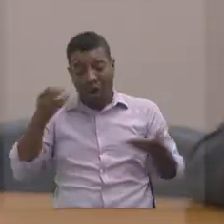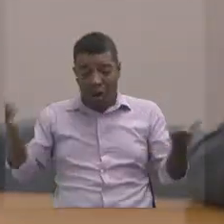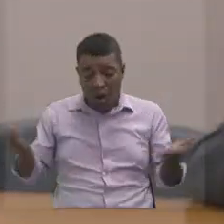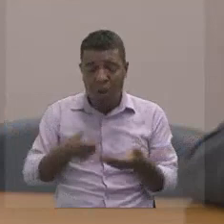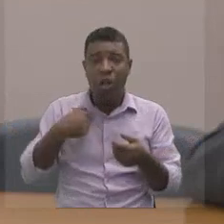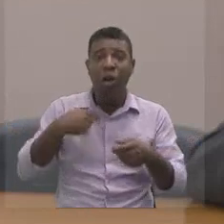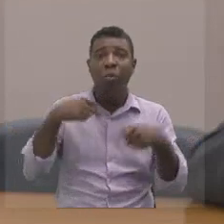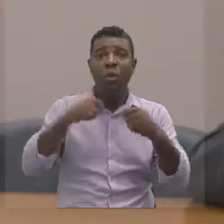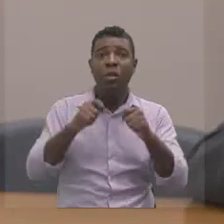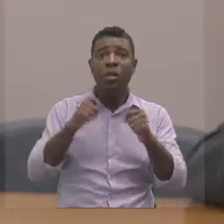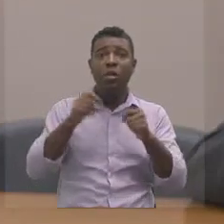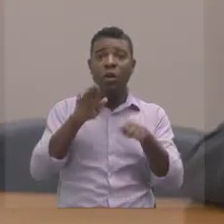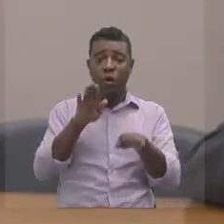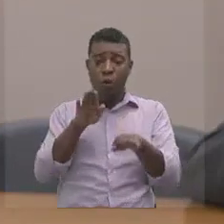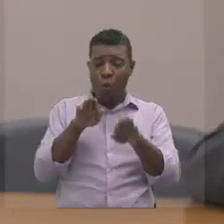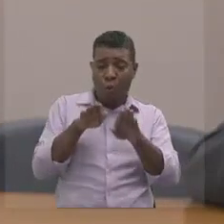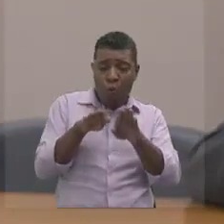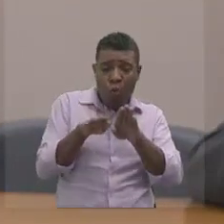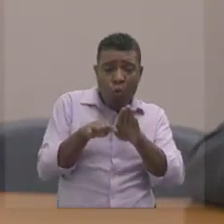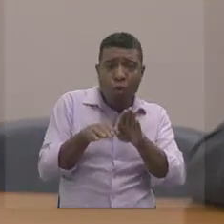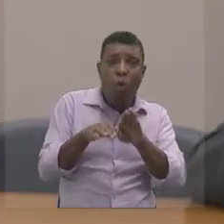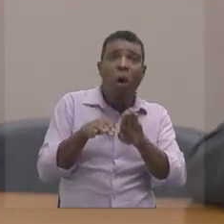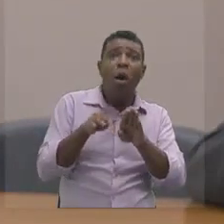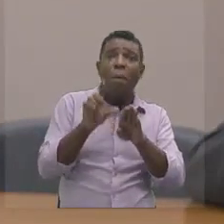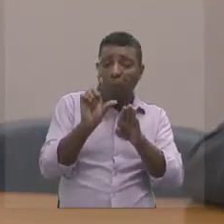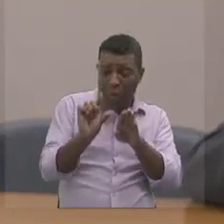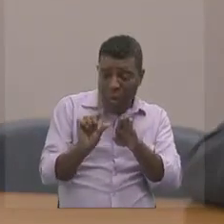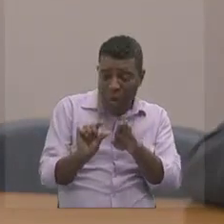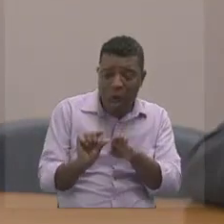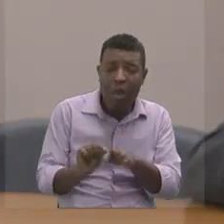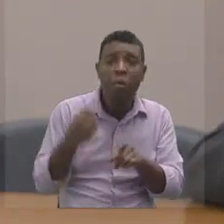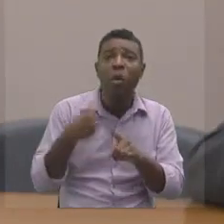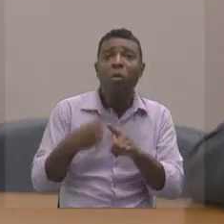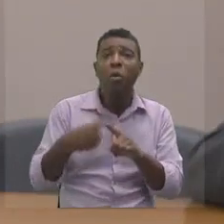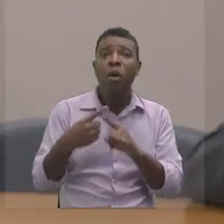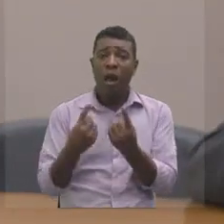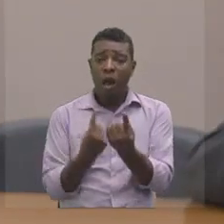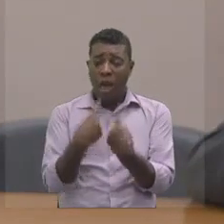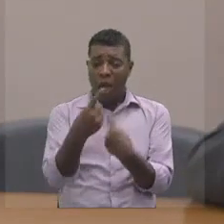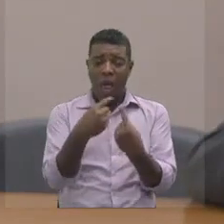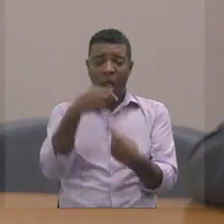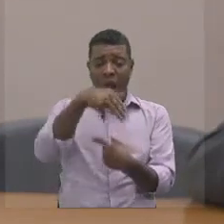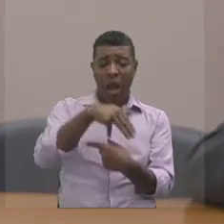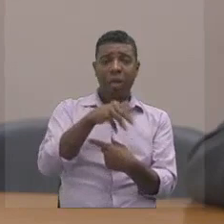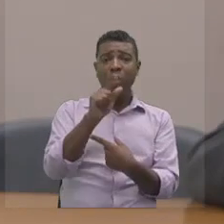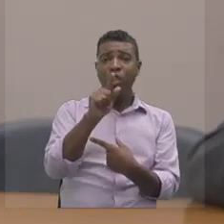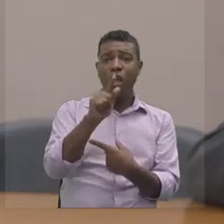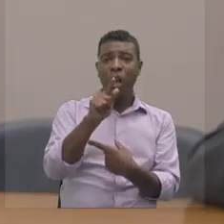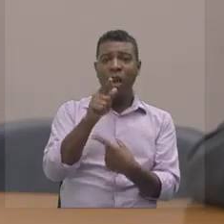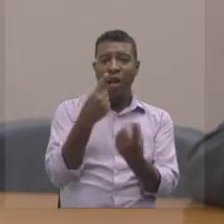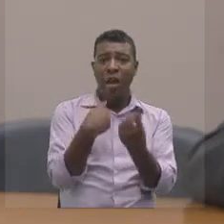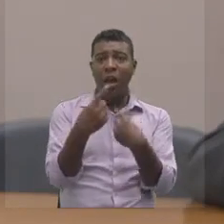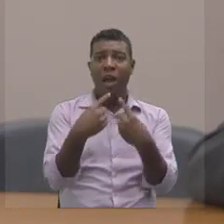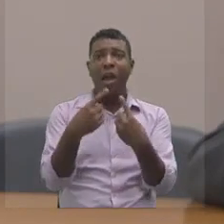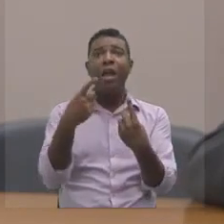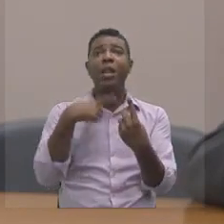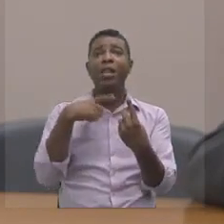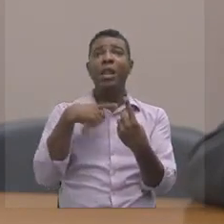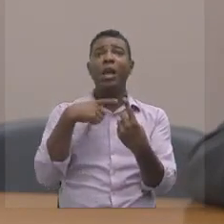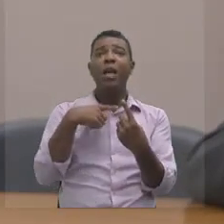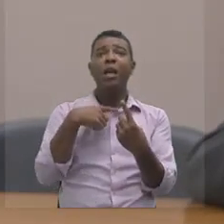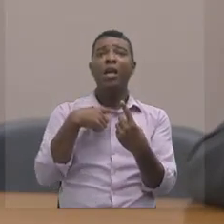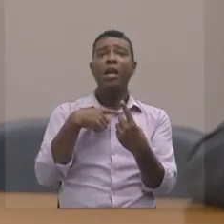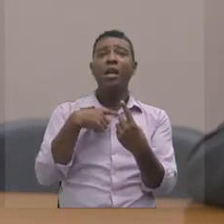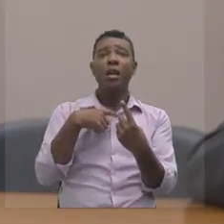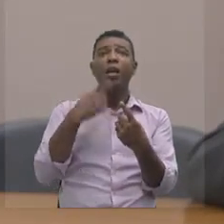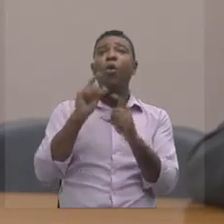ao mínimo do carro em que eu vim porque vi que a nossa MG 122 está cheia de anomalias